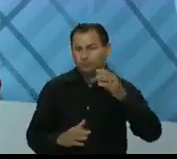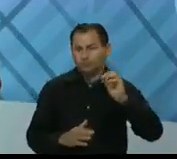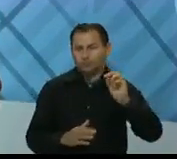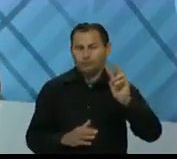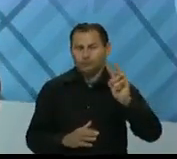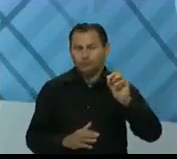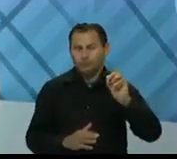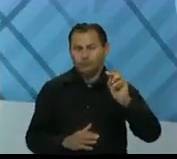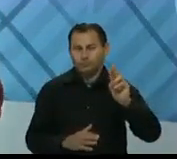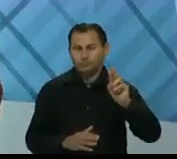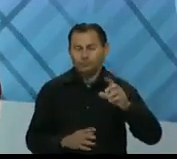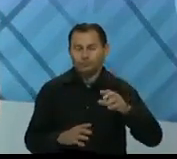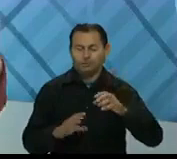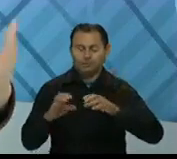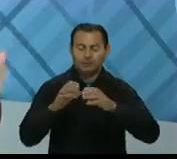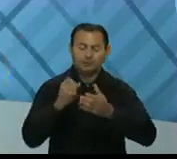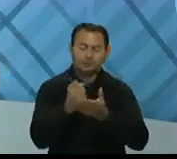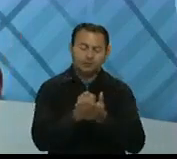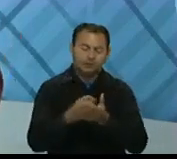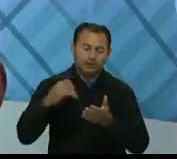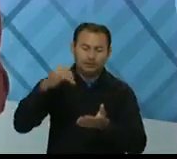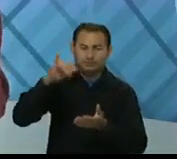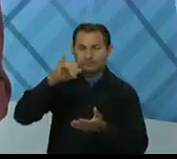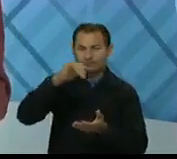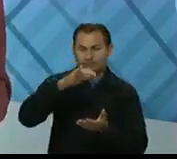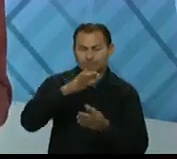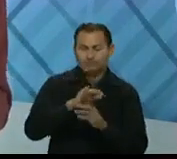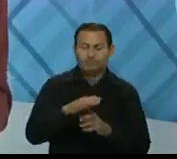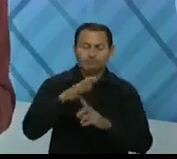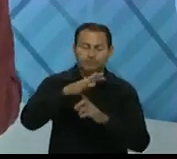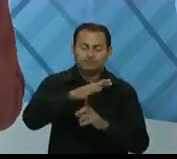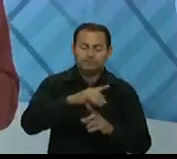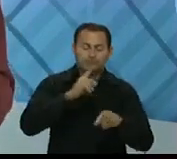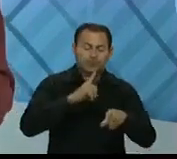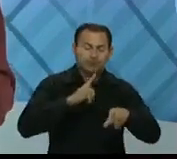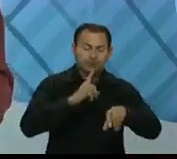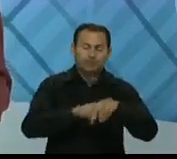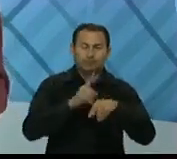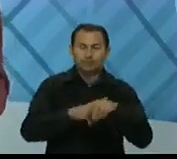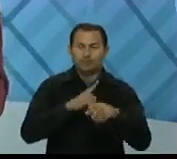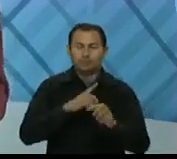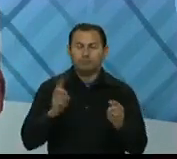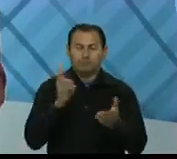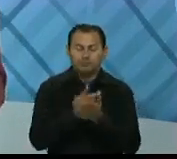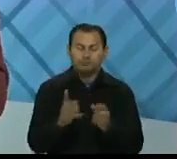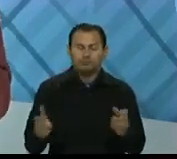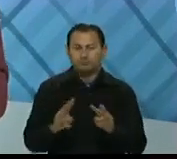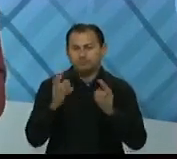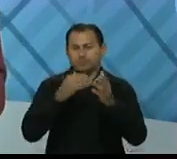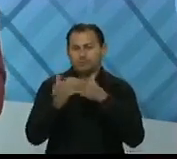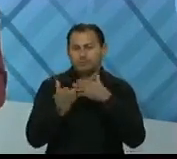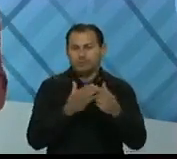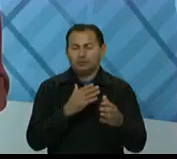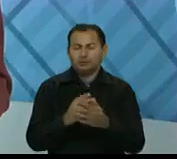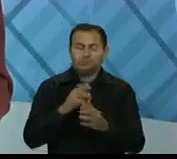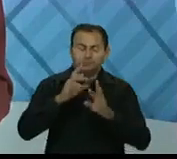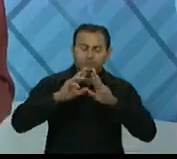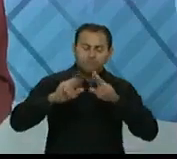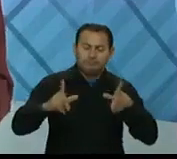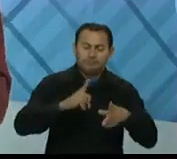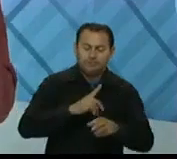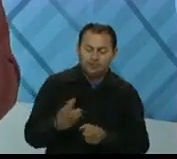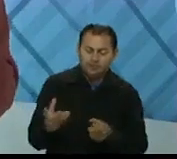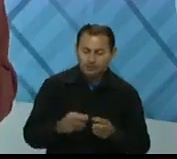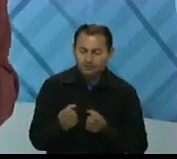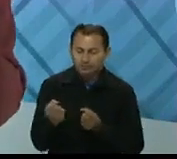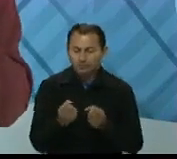de Táxi. Assim, nós vamos conseguir identificar em que momento as duas têm o mesmo preço. Não importa a diferença se vai andar